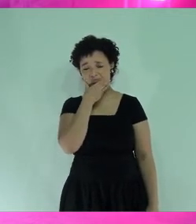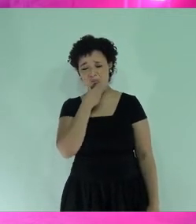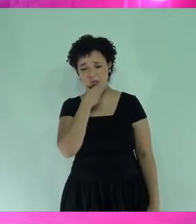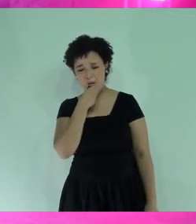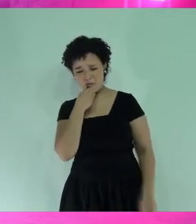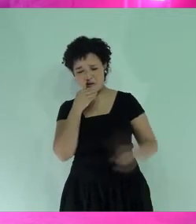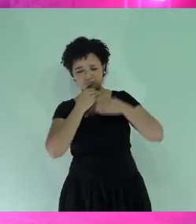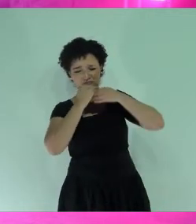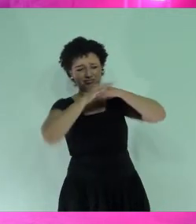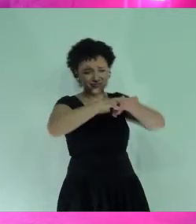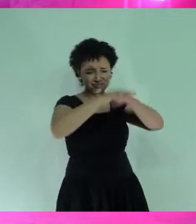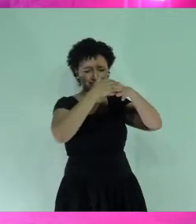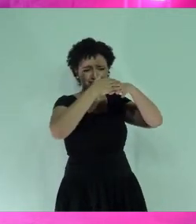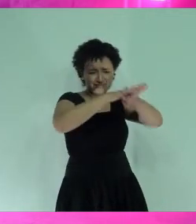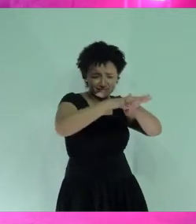malícias de um homem